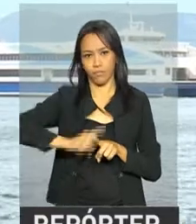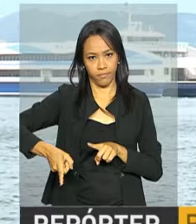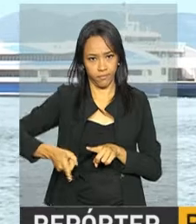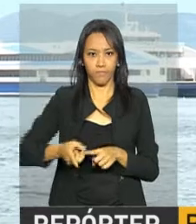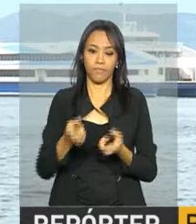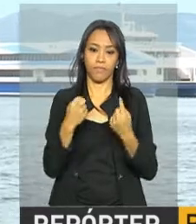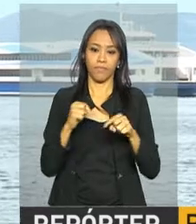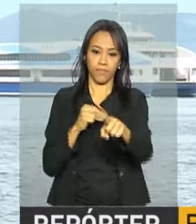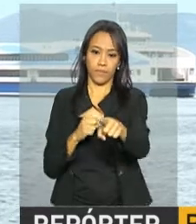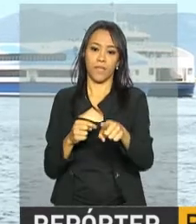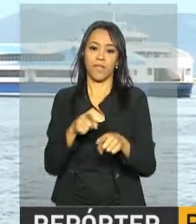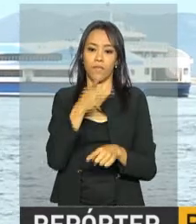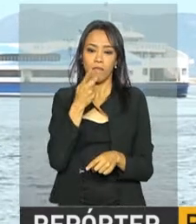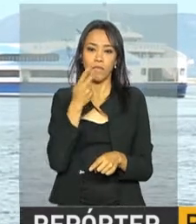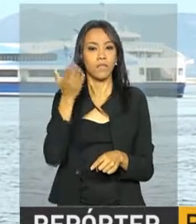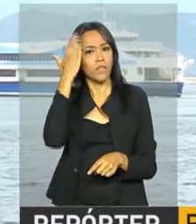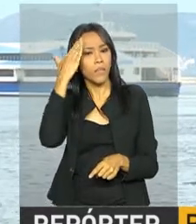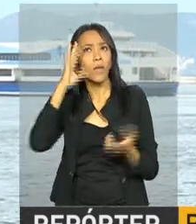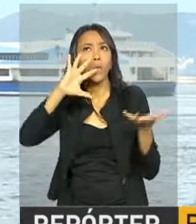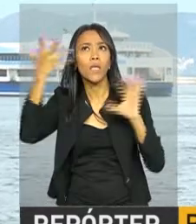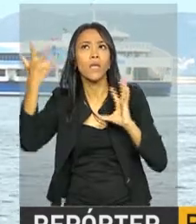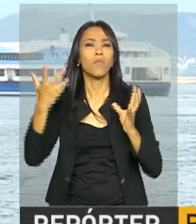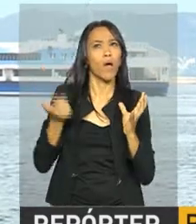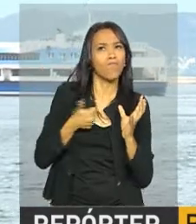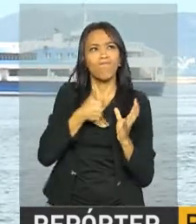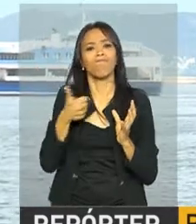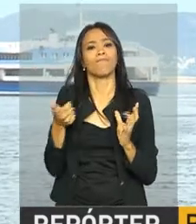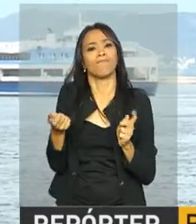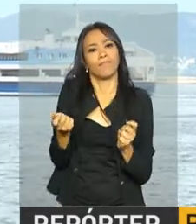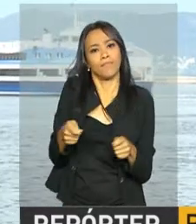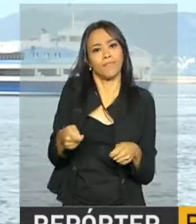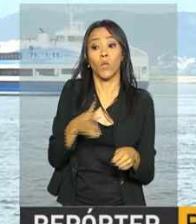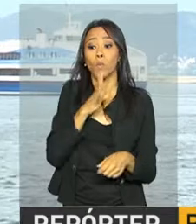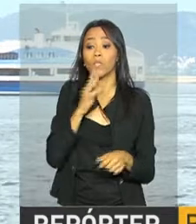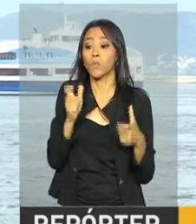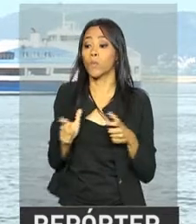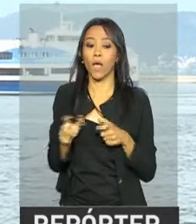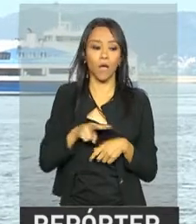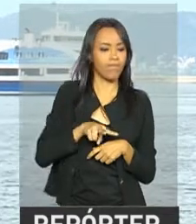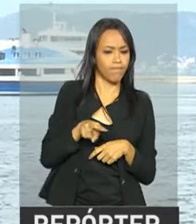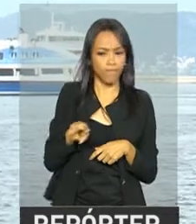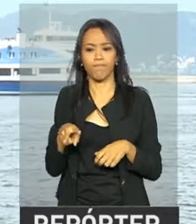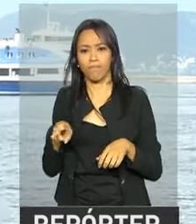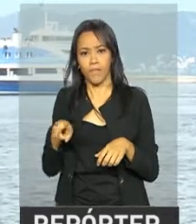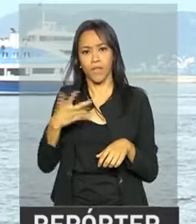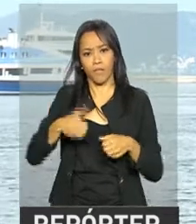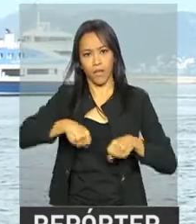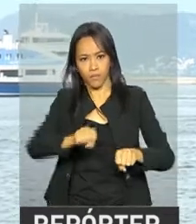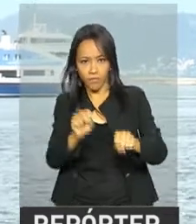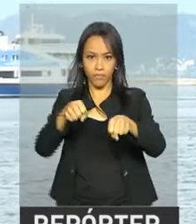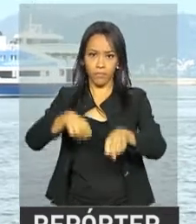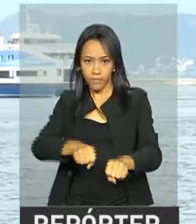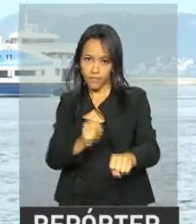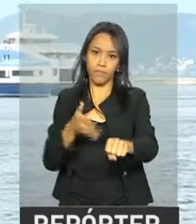conhecer o tempo, né, as condições climáticas, ele deve conhecer o local certinho onde ele vai navegar, o